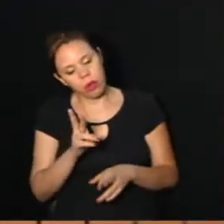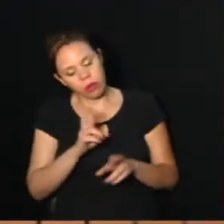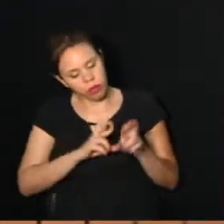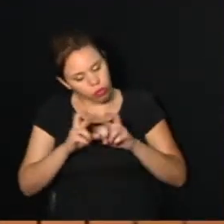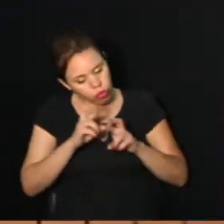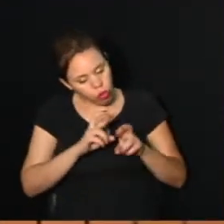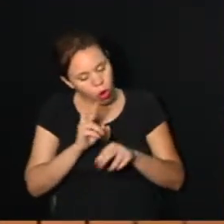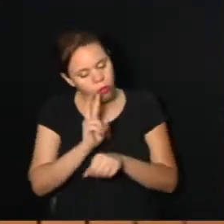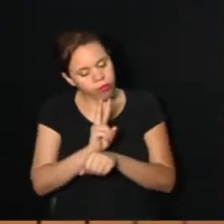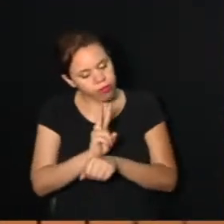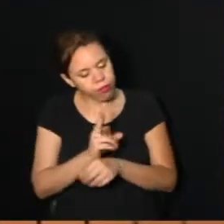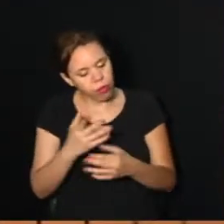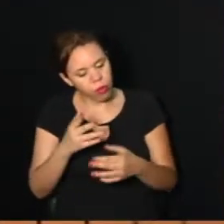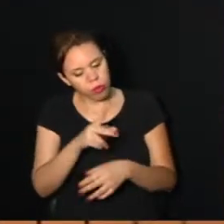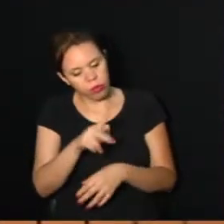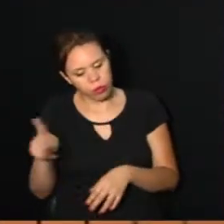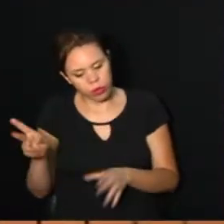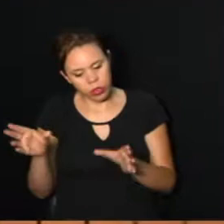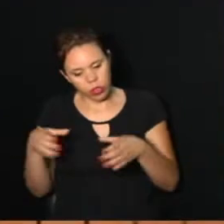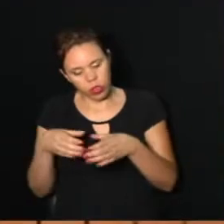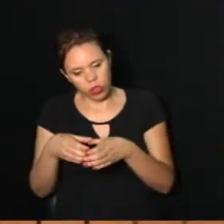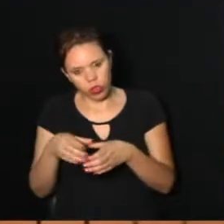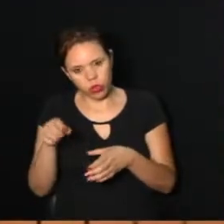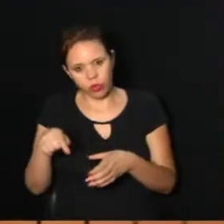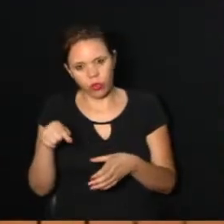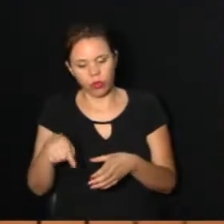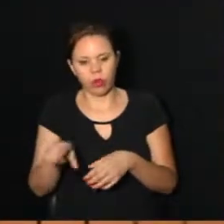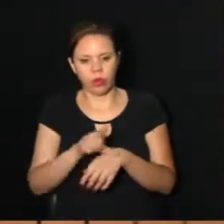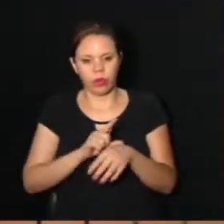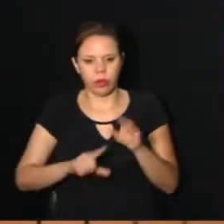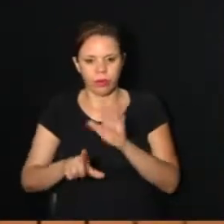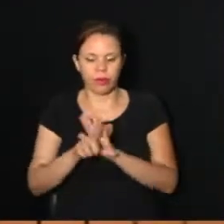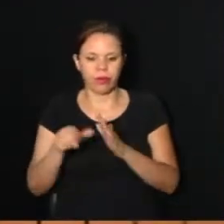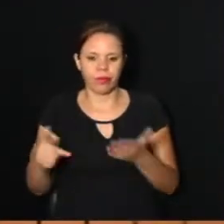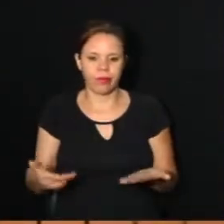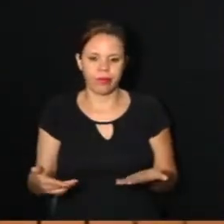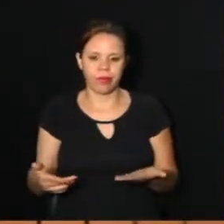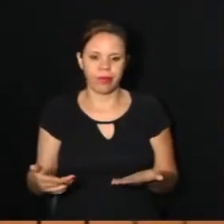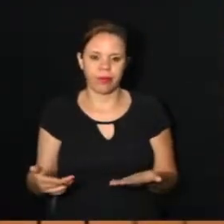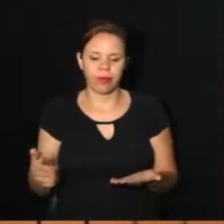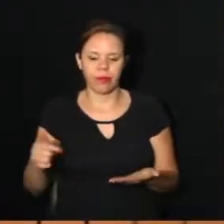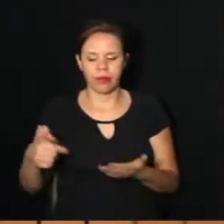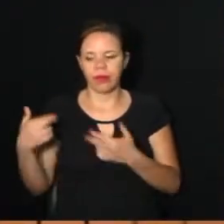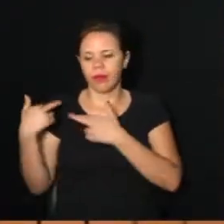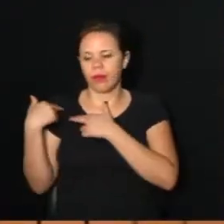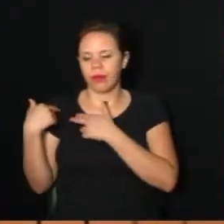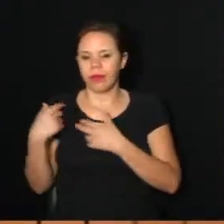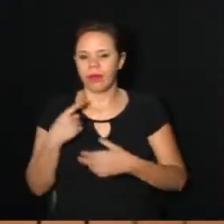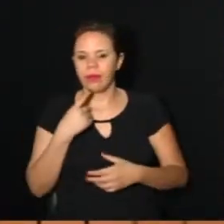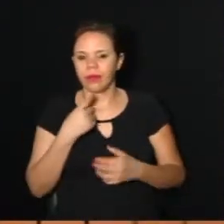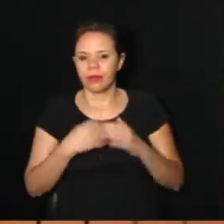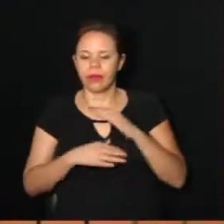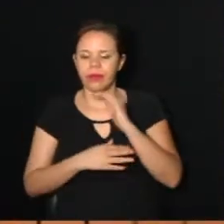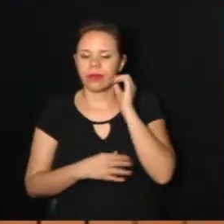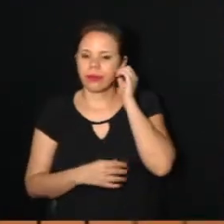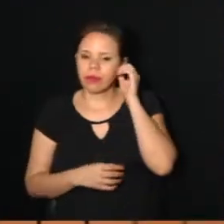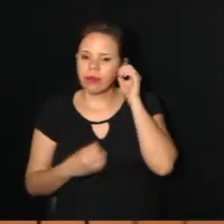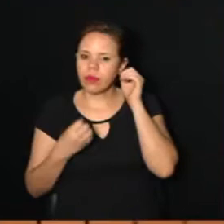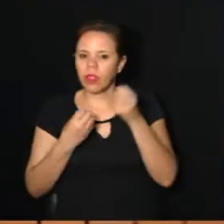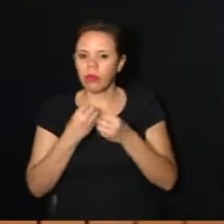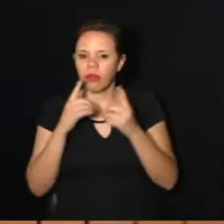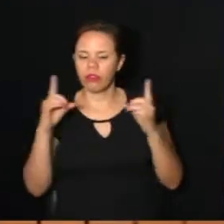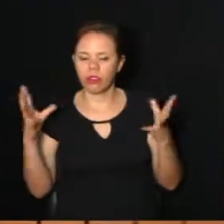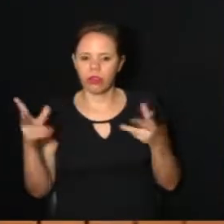na presidência da Comissão de Legislação. Bom dia aos